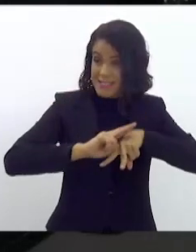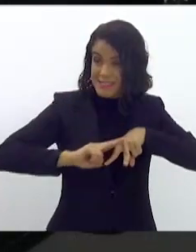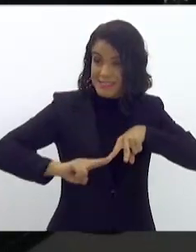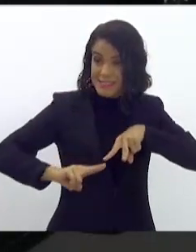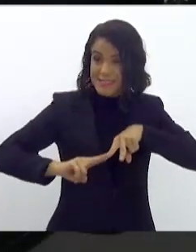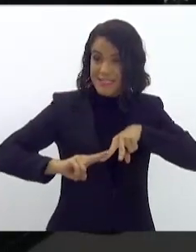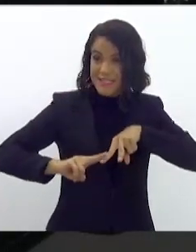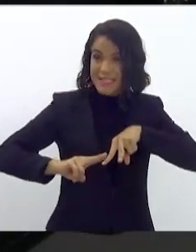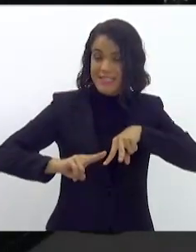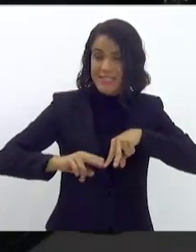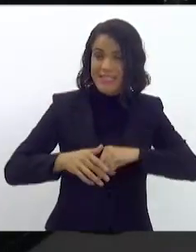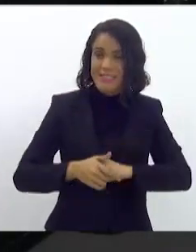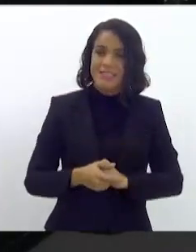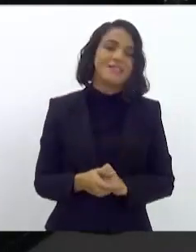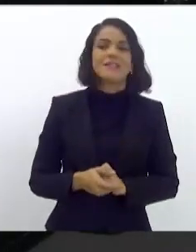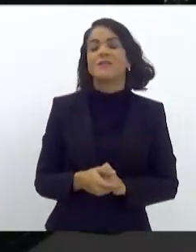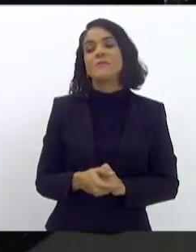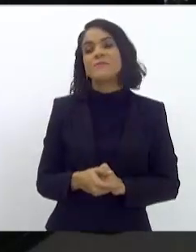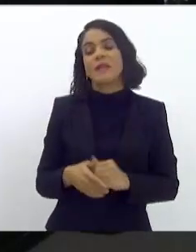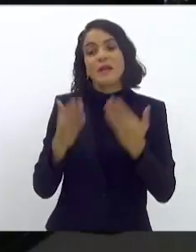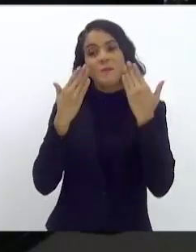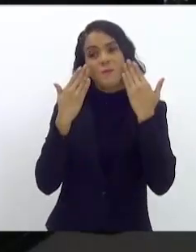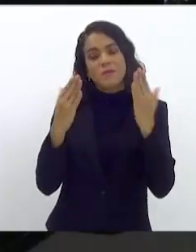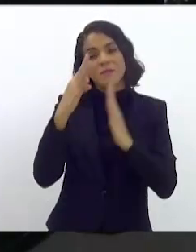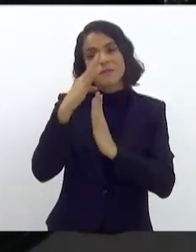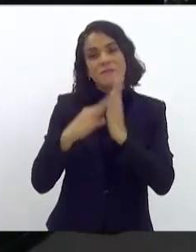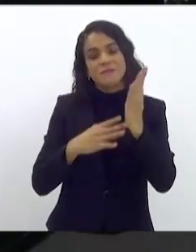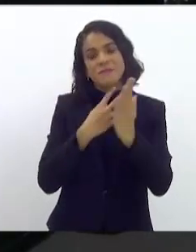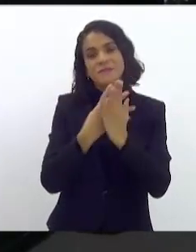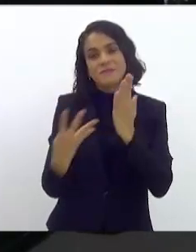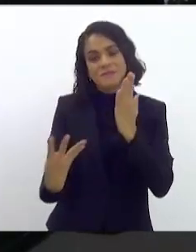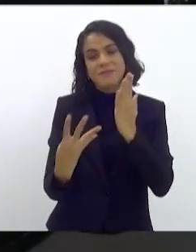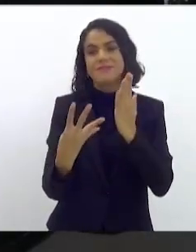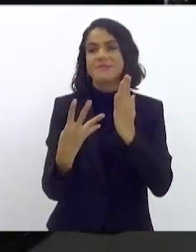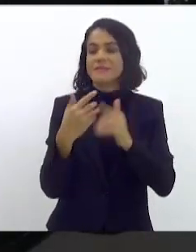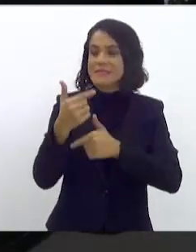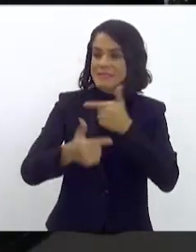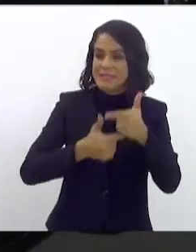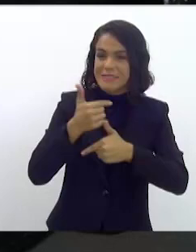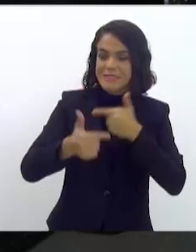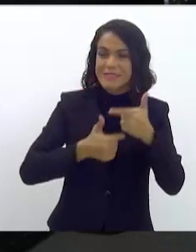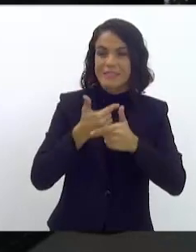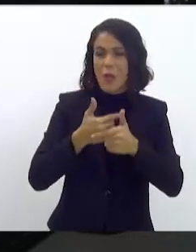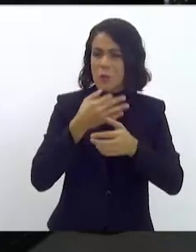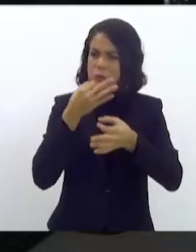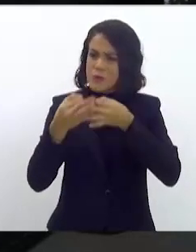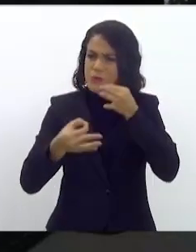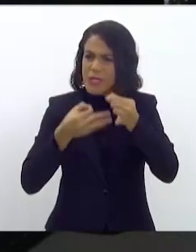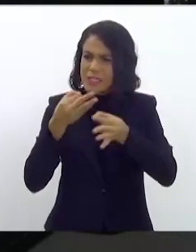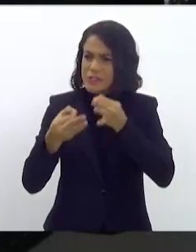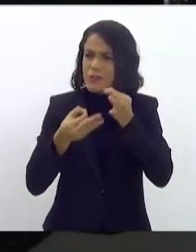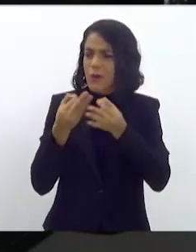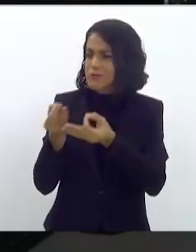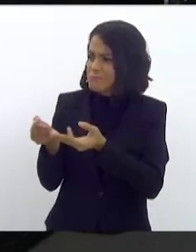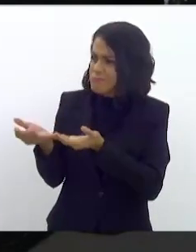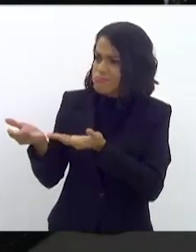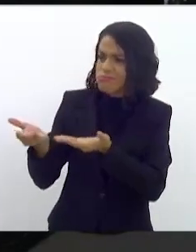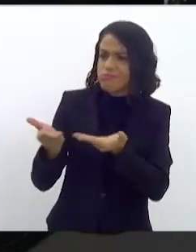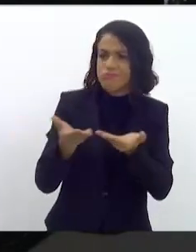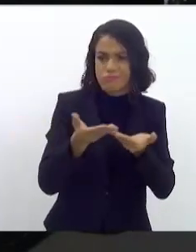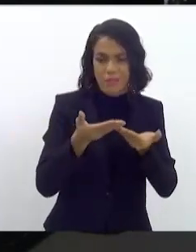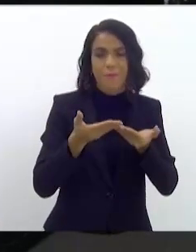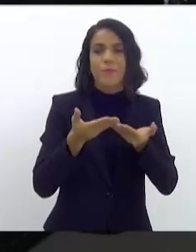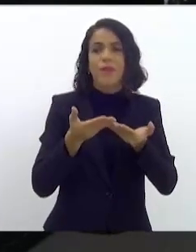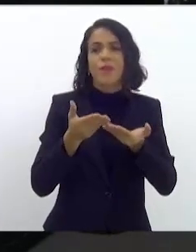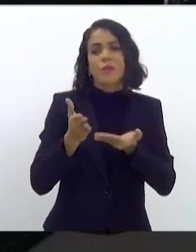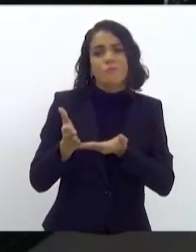sua proposta explicitada no plano de trabalho, com todas as outras sugestões aqui acolhidas, a gente